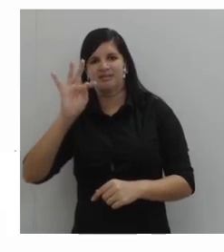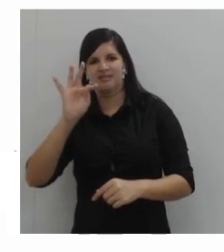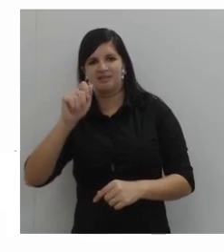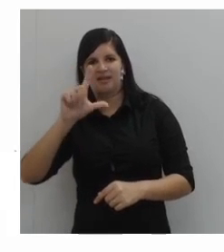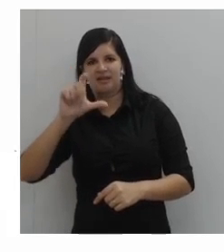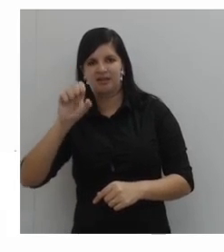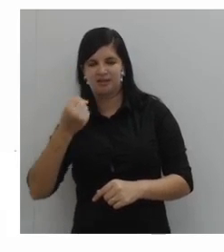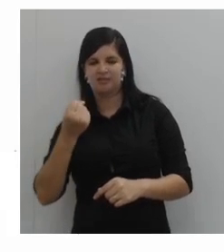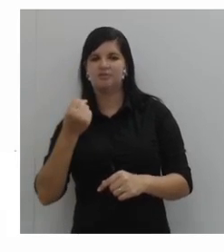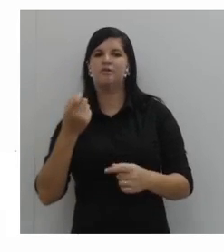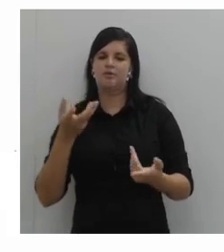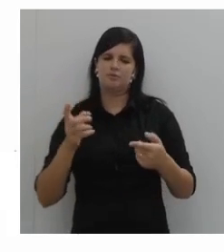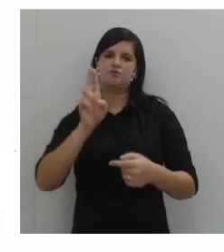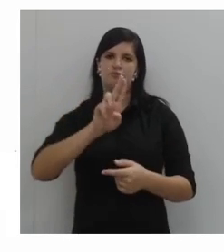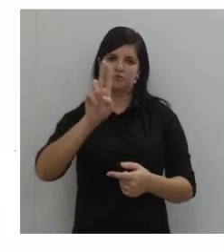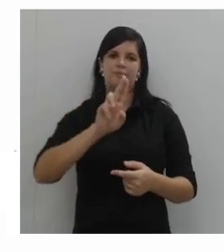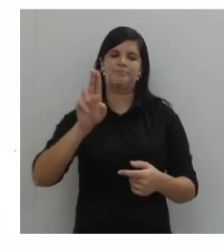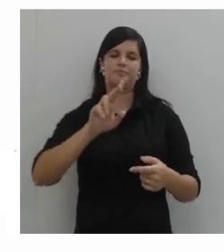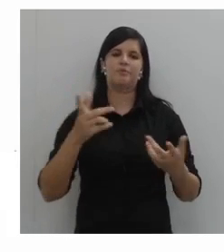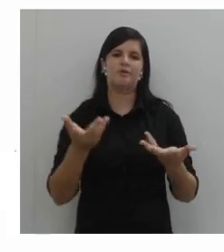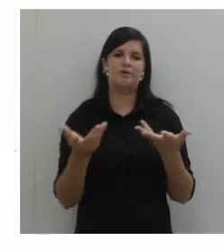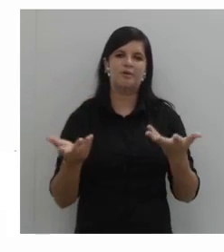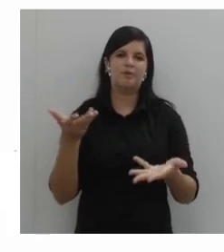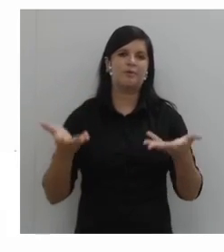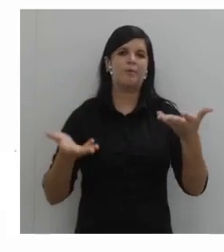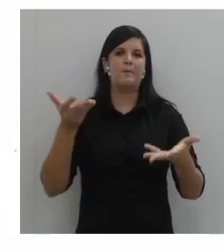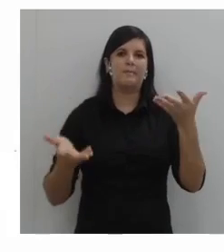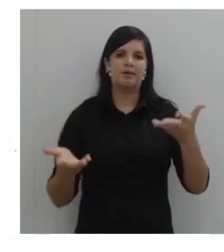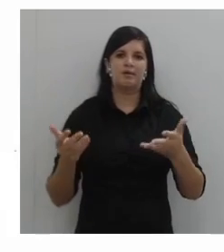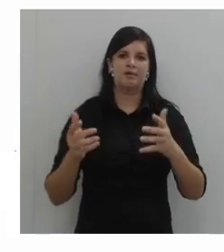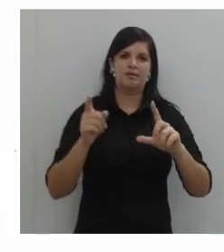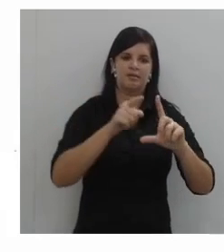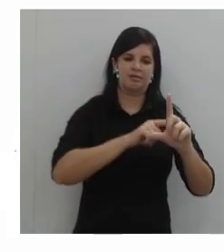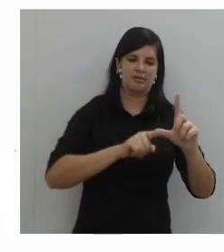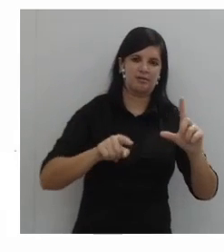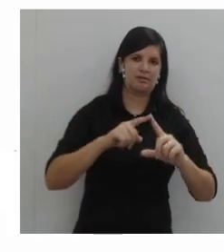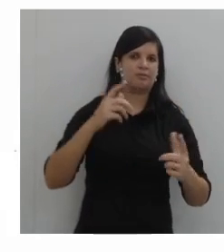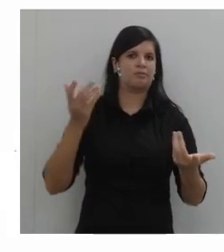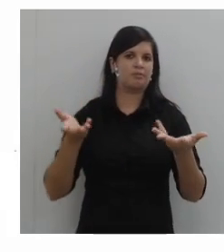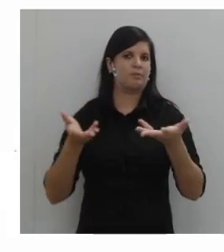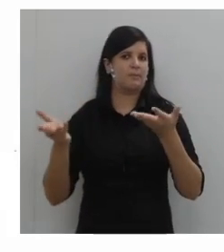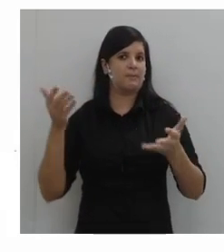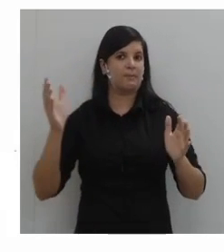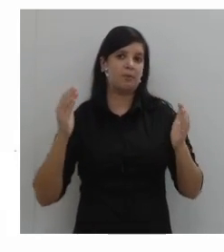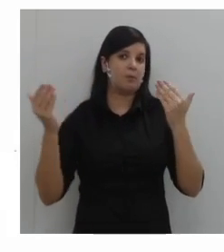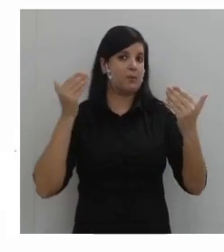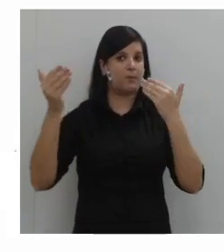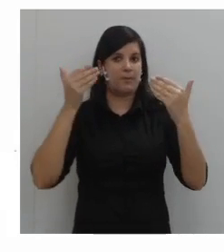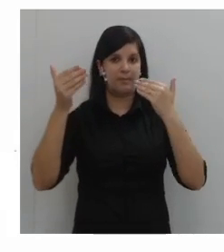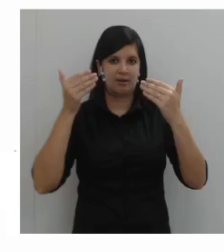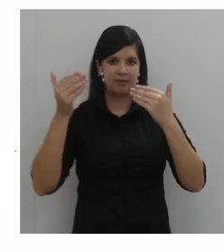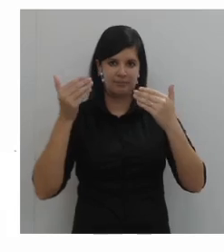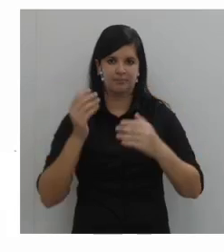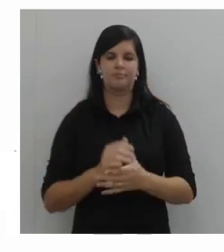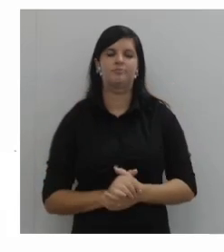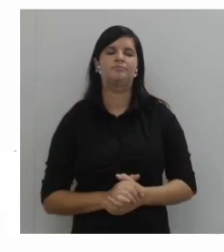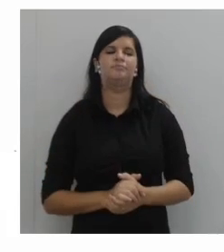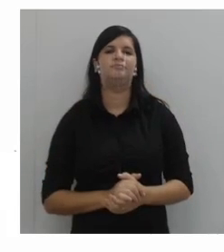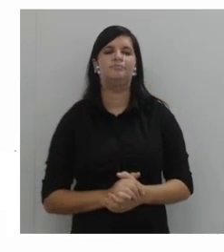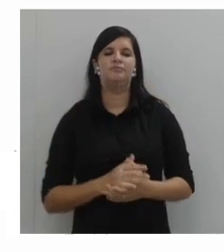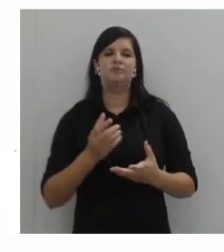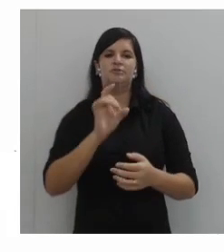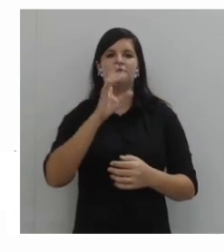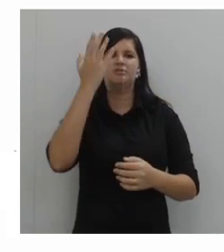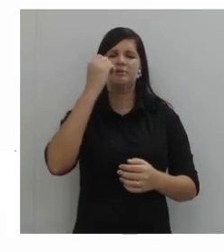à geometria, certo? Então, proporcionalidade não é só questões desse tipo que a gente acabou de fazer, como Dona Zefinha estava querendo saber a